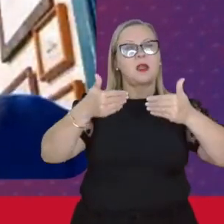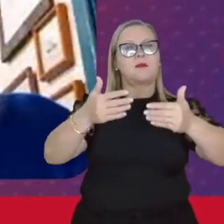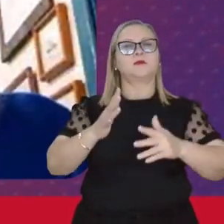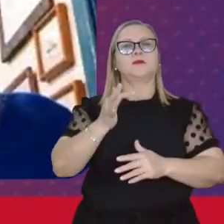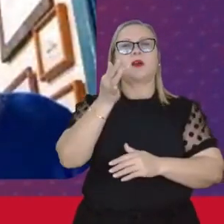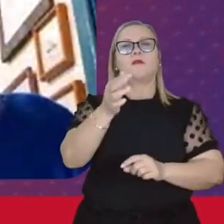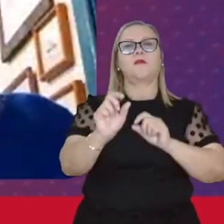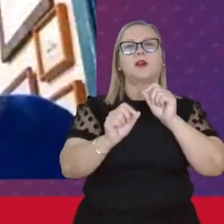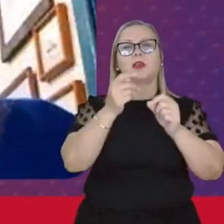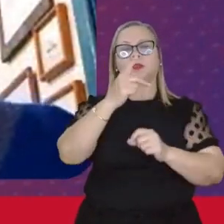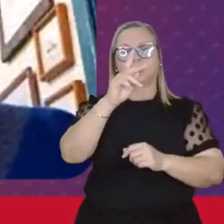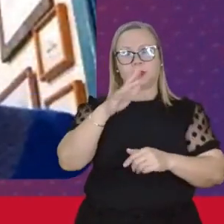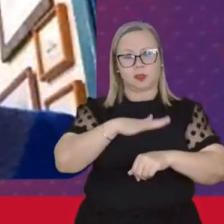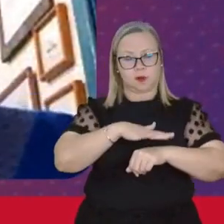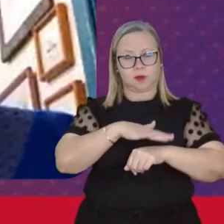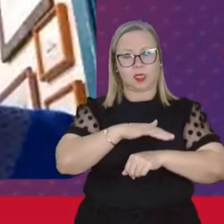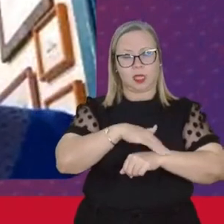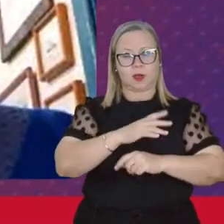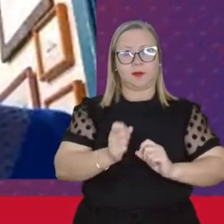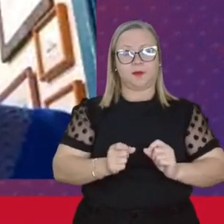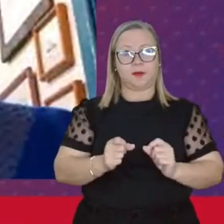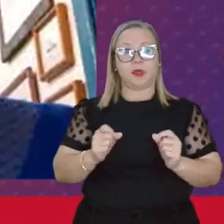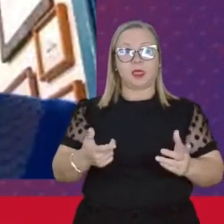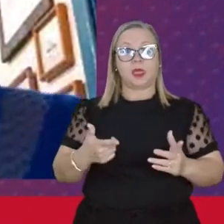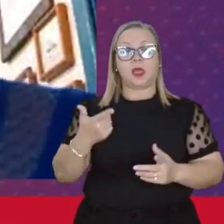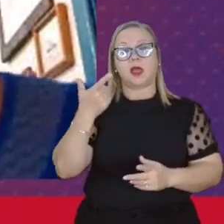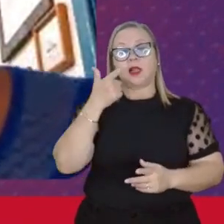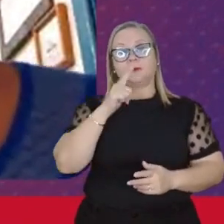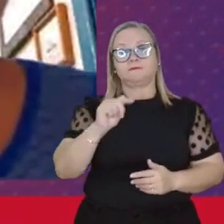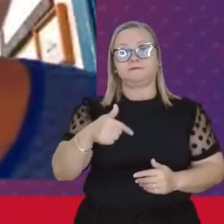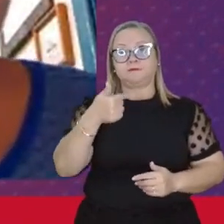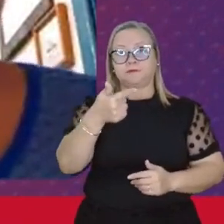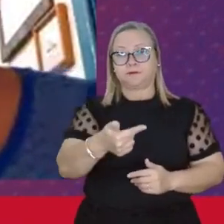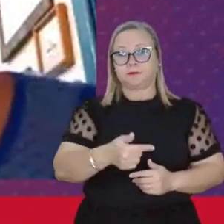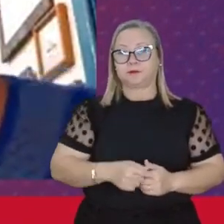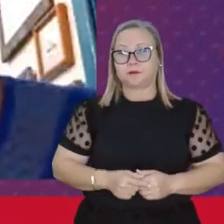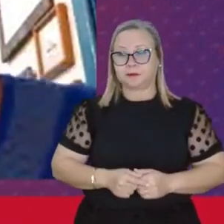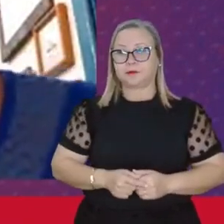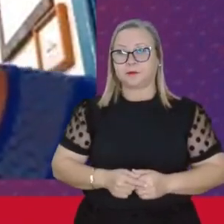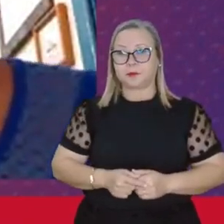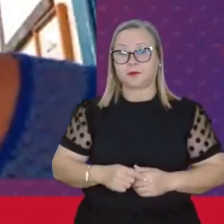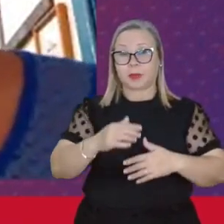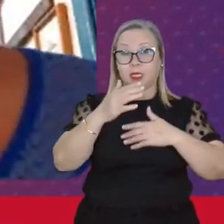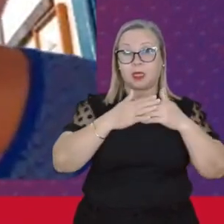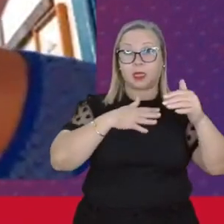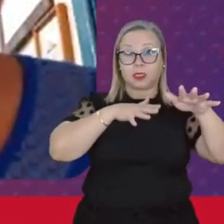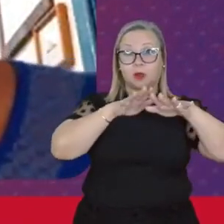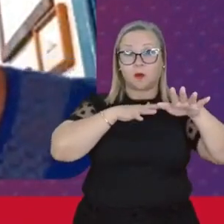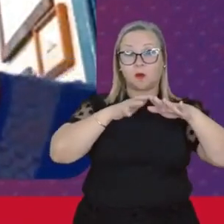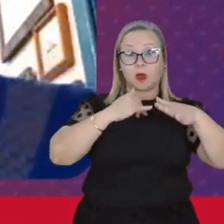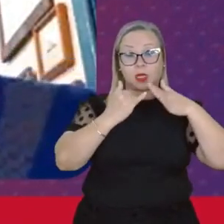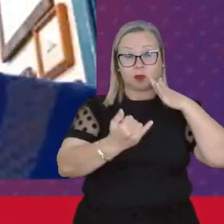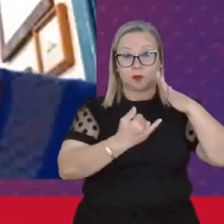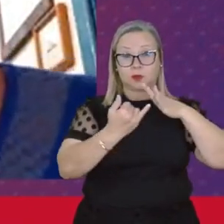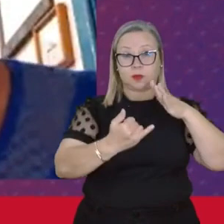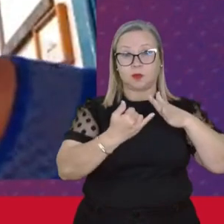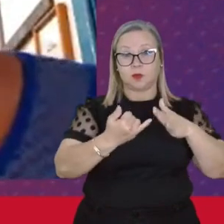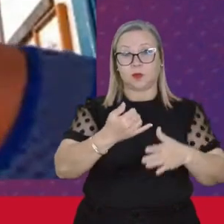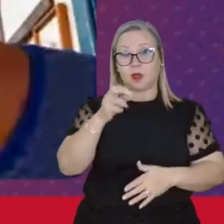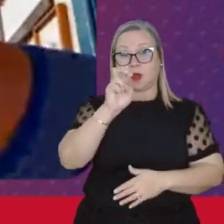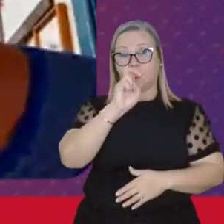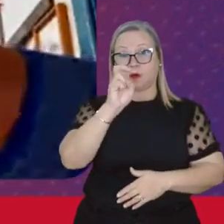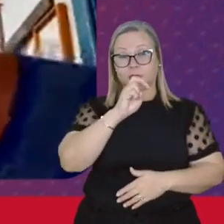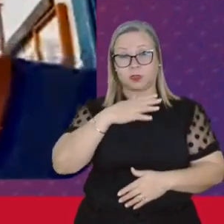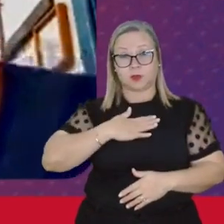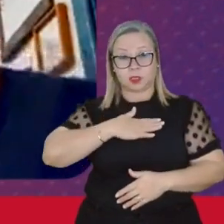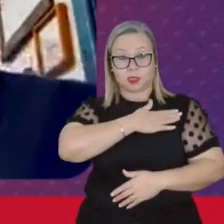tempo. E ela, em seguida, quando tem o ato institucional número 5, que é a